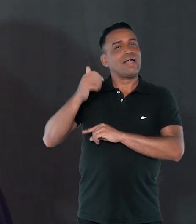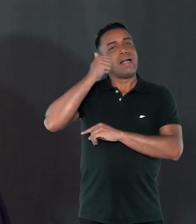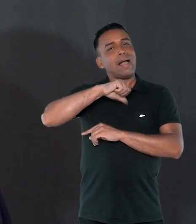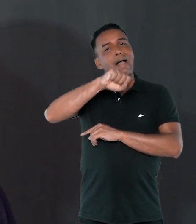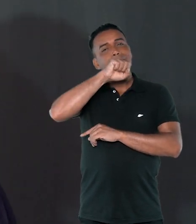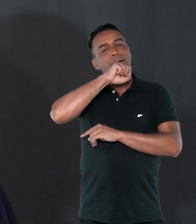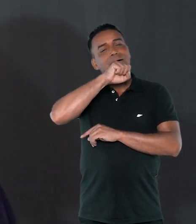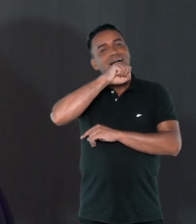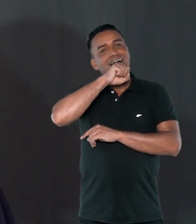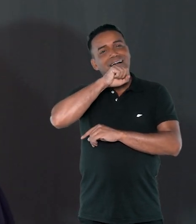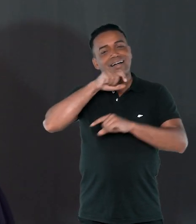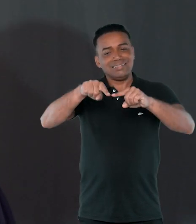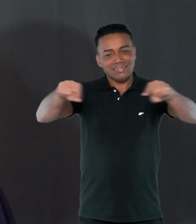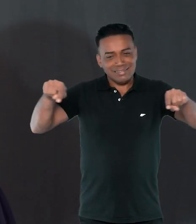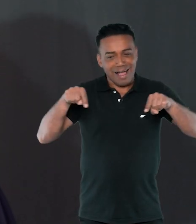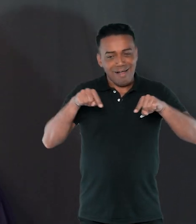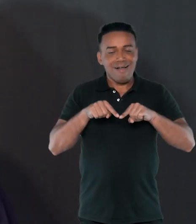sala de espera da minha mãe